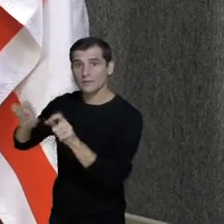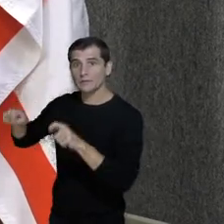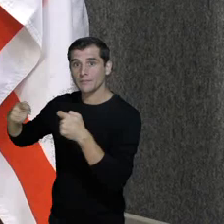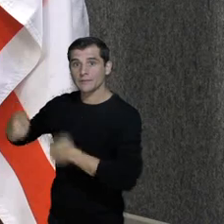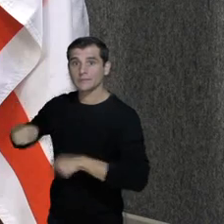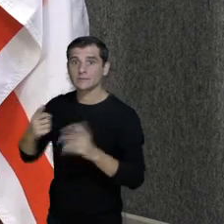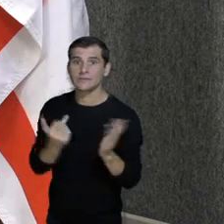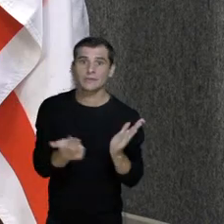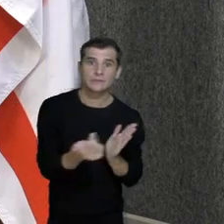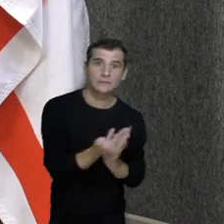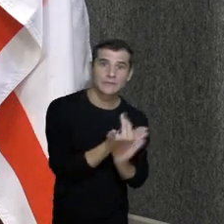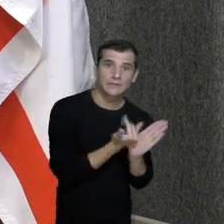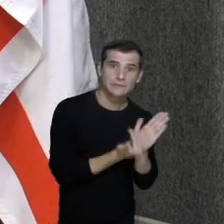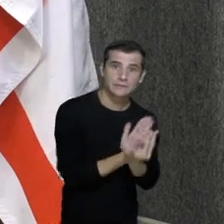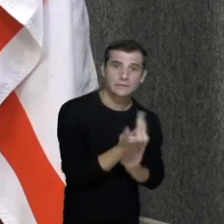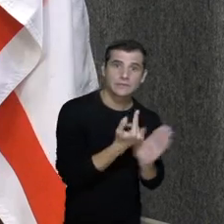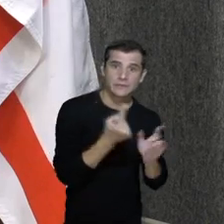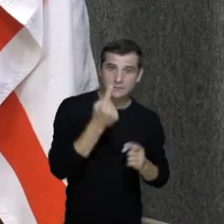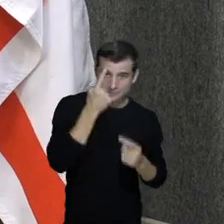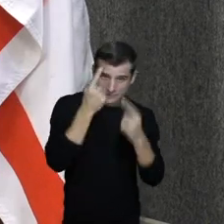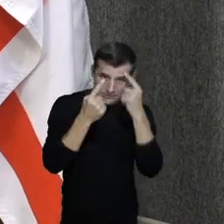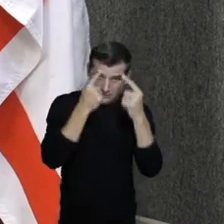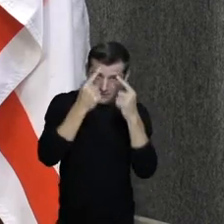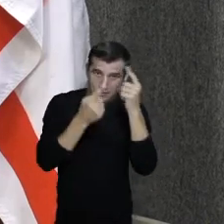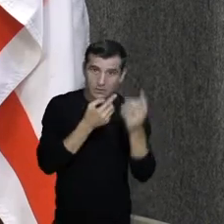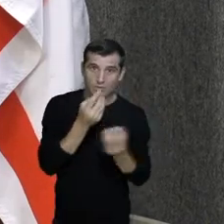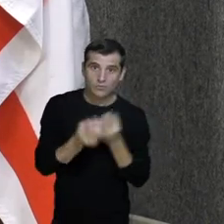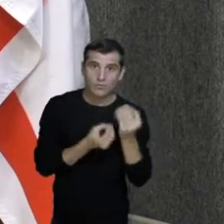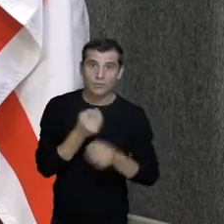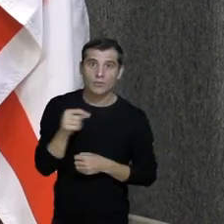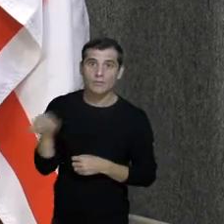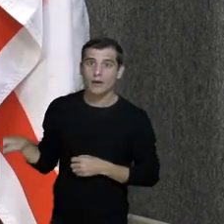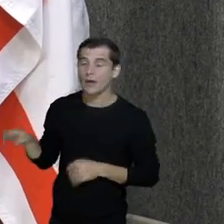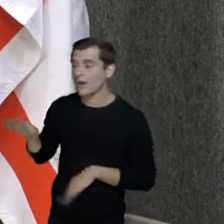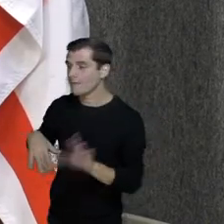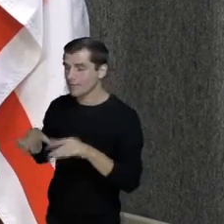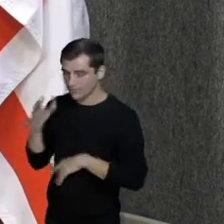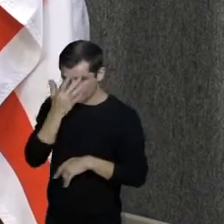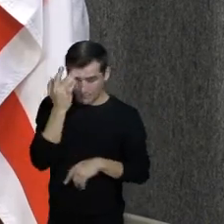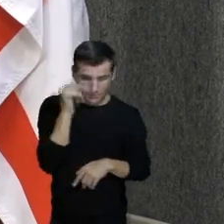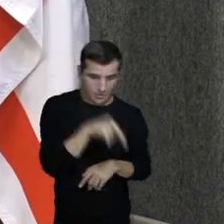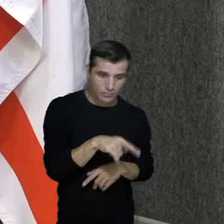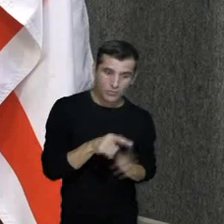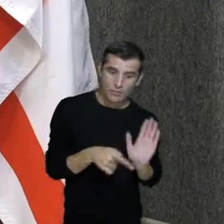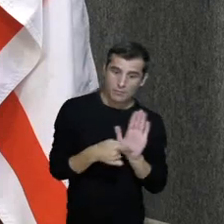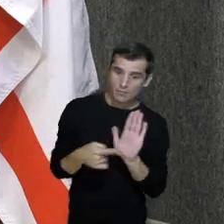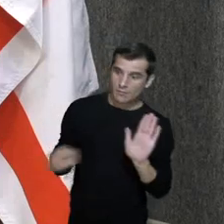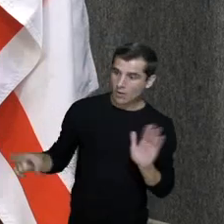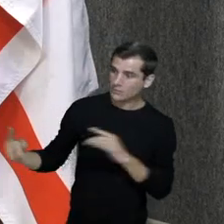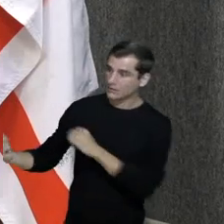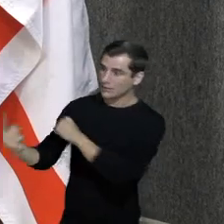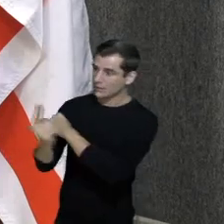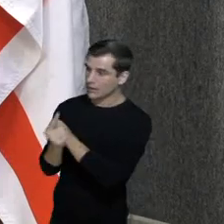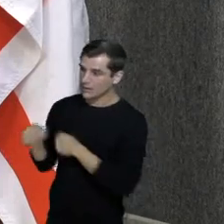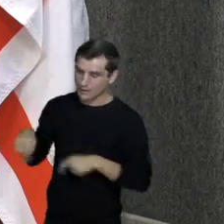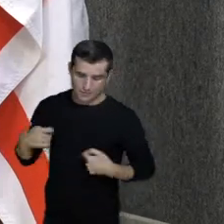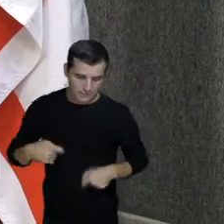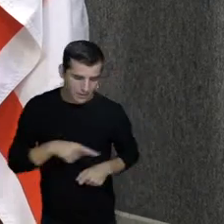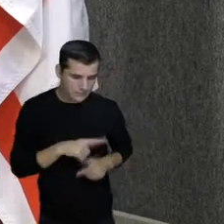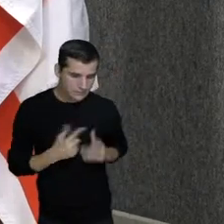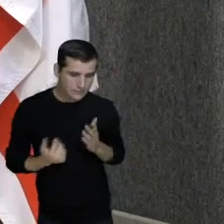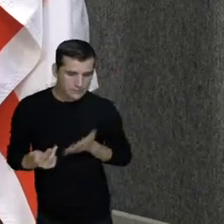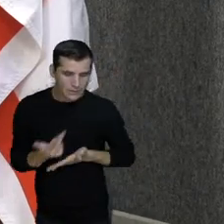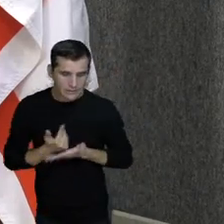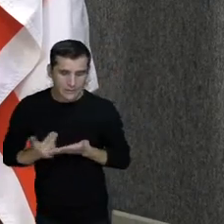desenhassem as ideias então para sempre tinha mostrar para um cliente a gente tinha que desenhar fazer storyboards e assim eu entrei na